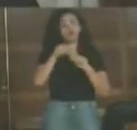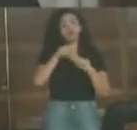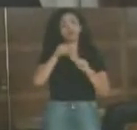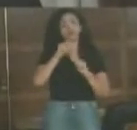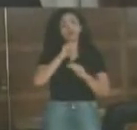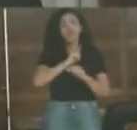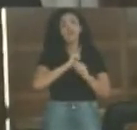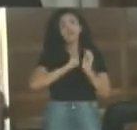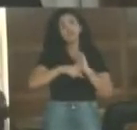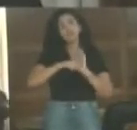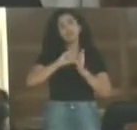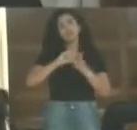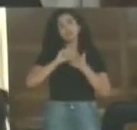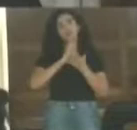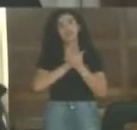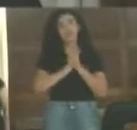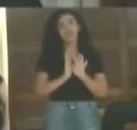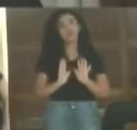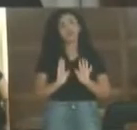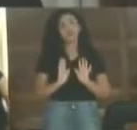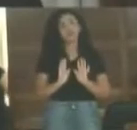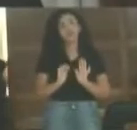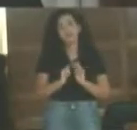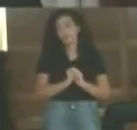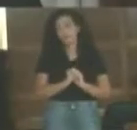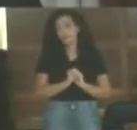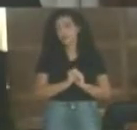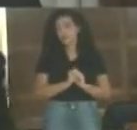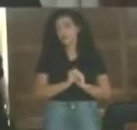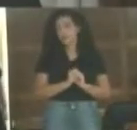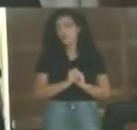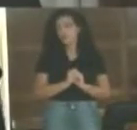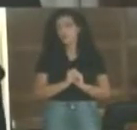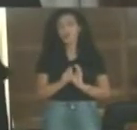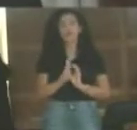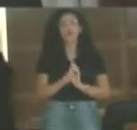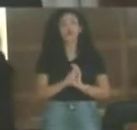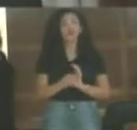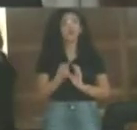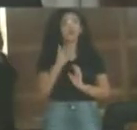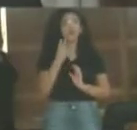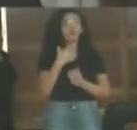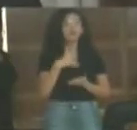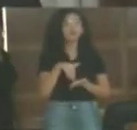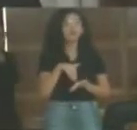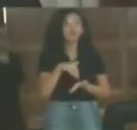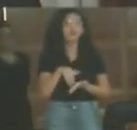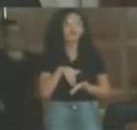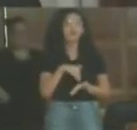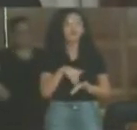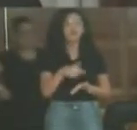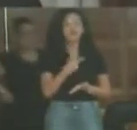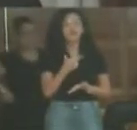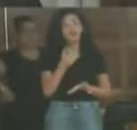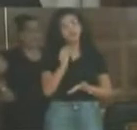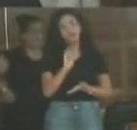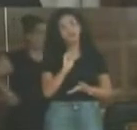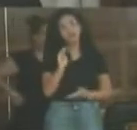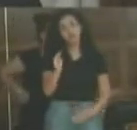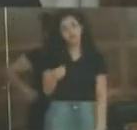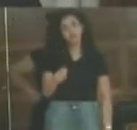cidade, nos últimos 3 anos. E esses últimos 3 anos custaram, para essa Secretaria de Atividades Econômicas,